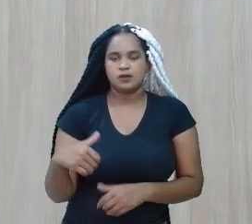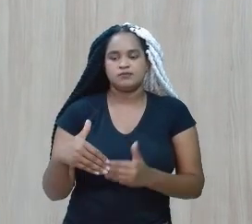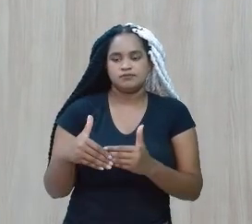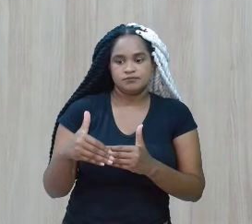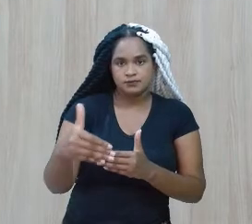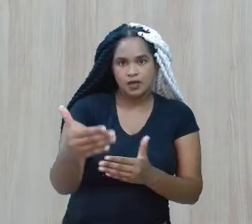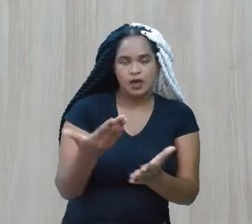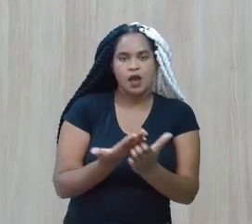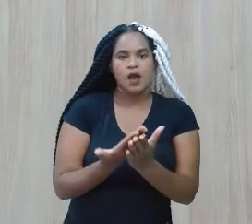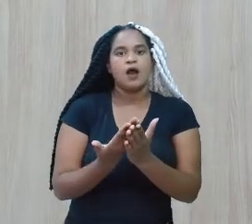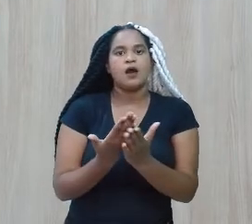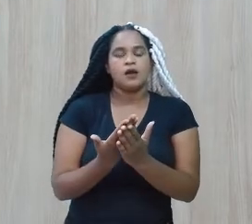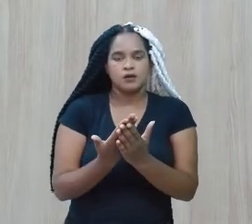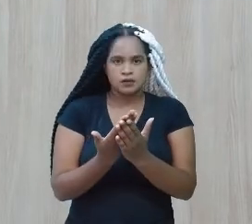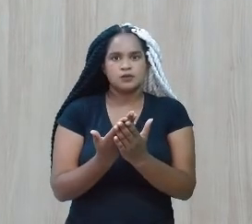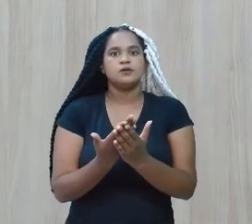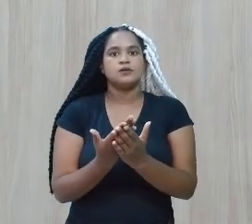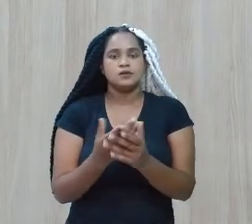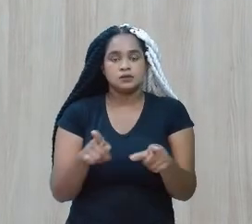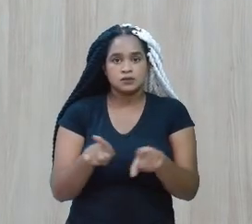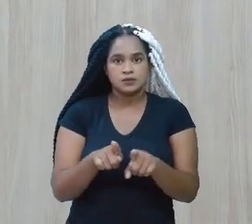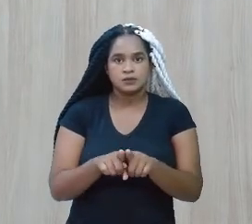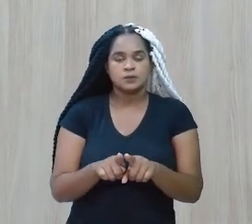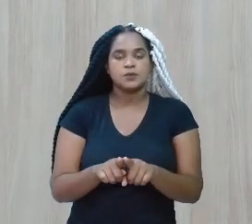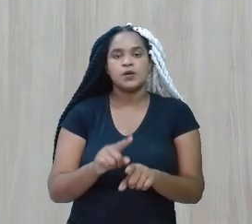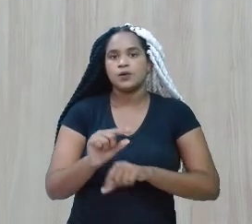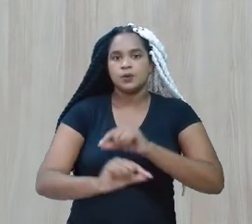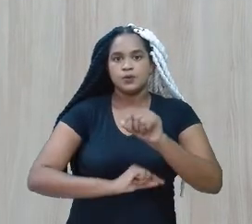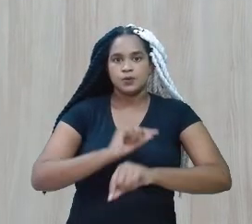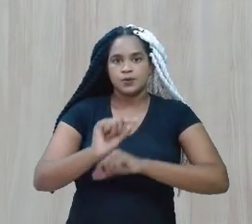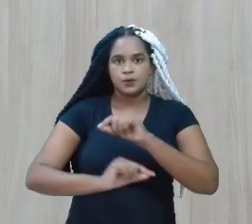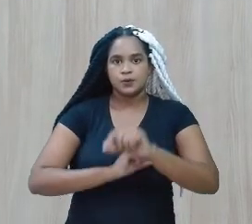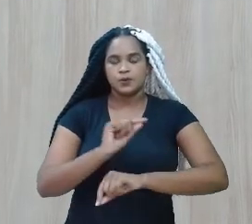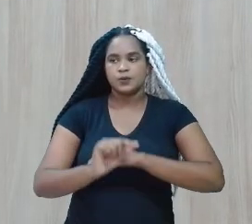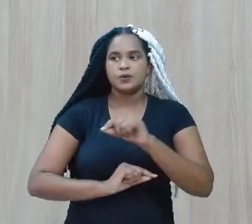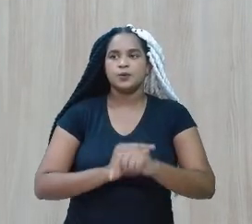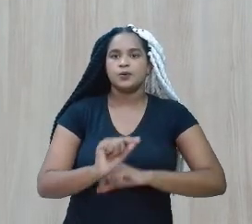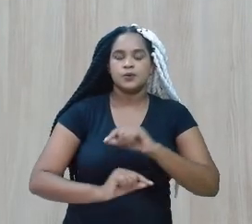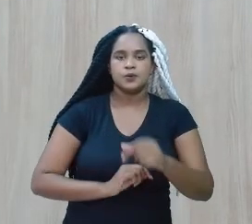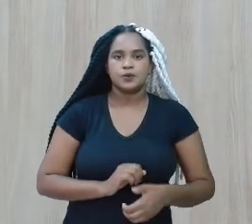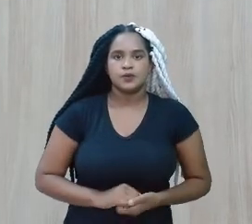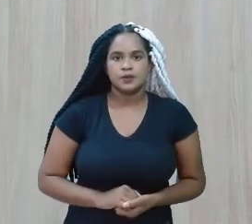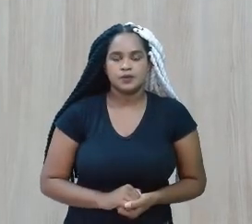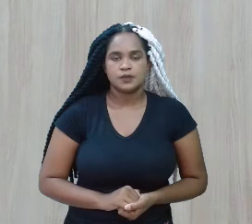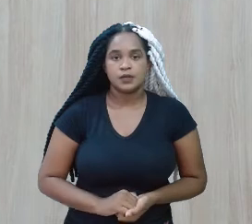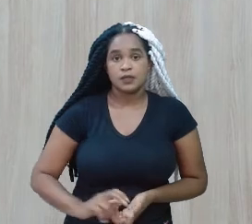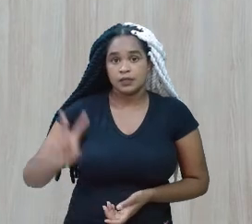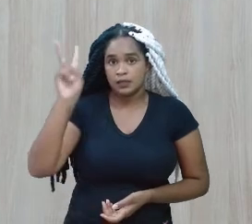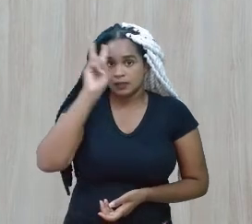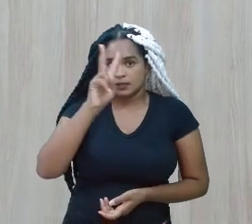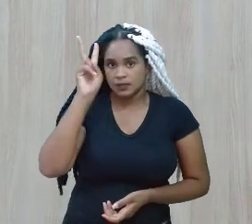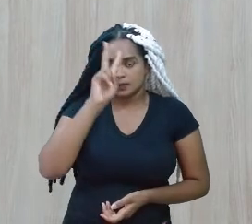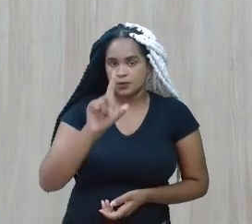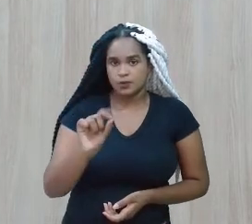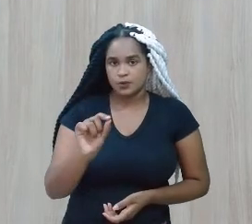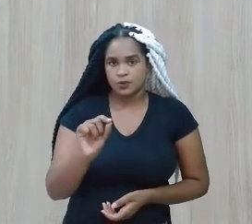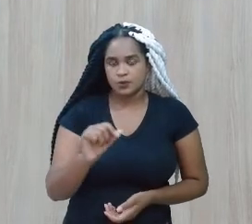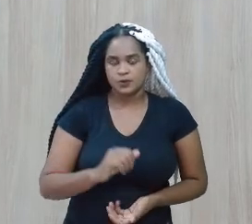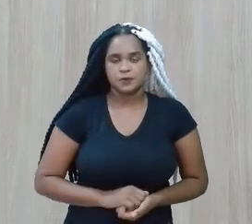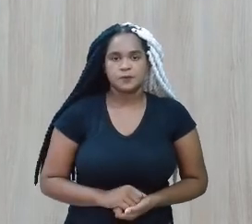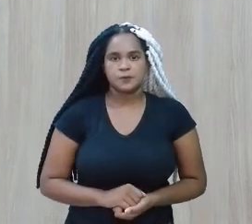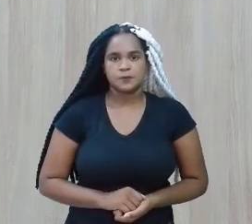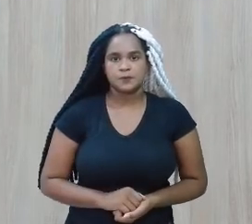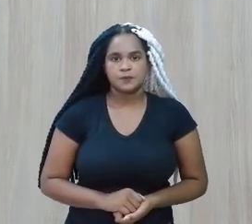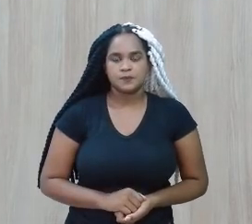próxima aula, nós teremos também o reforço, não é? Nós estaremos reforçando, lembrando